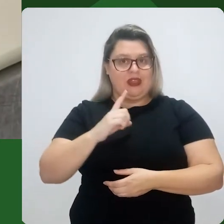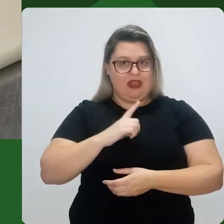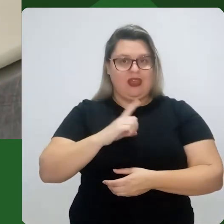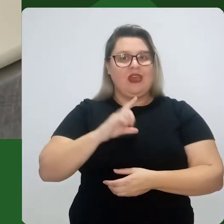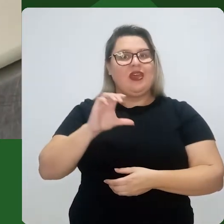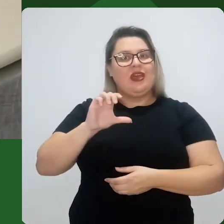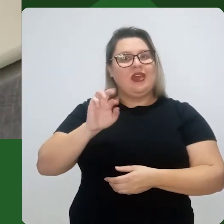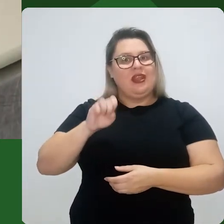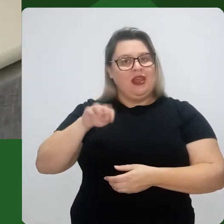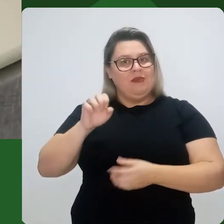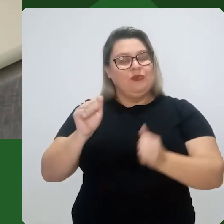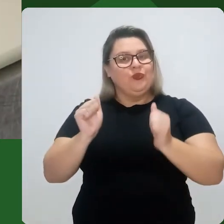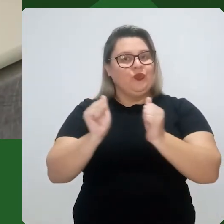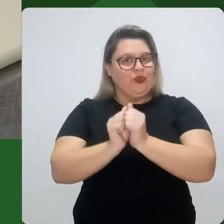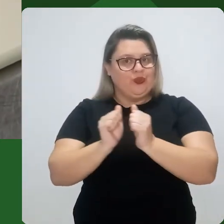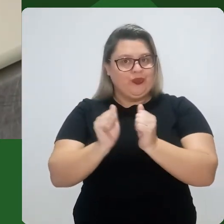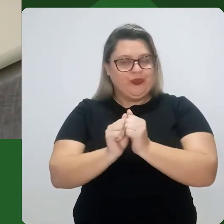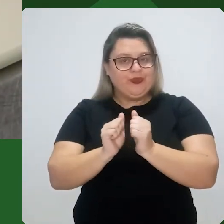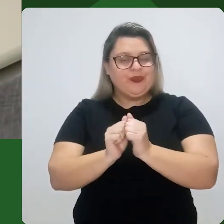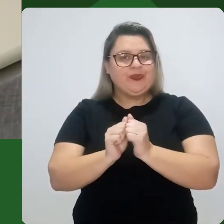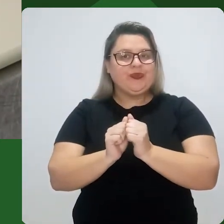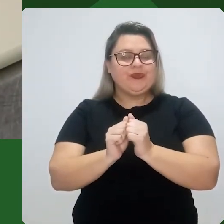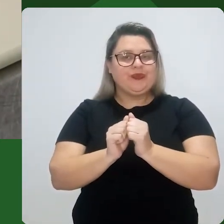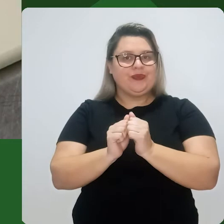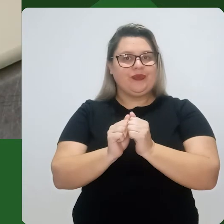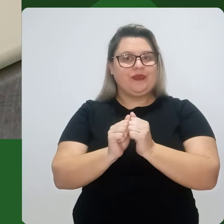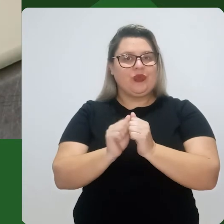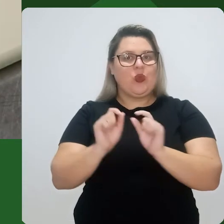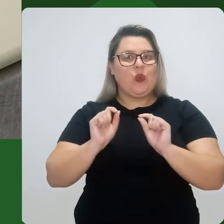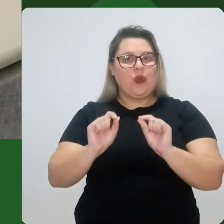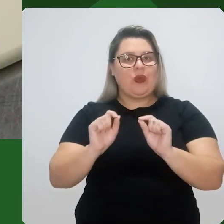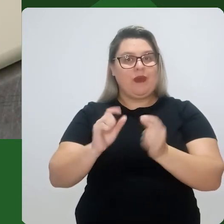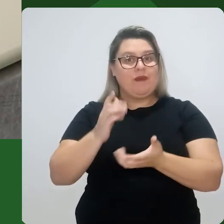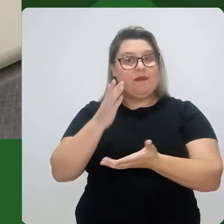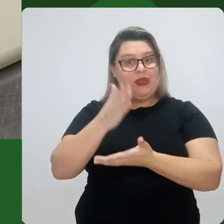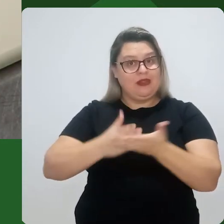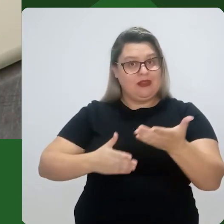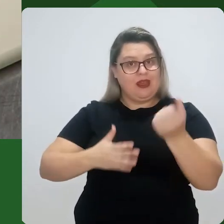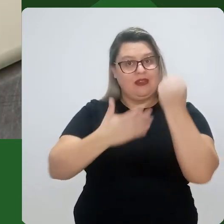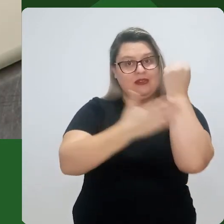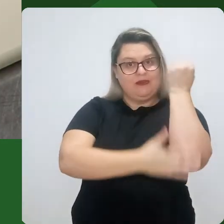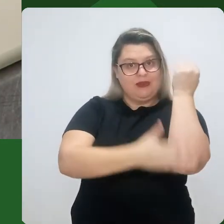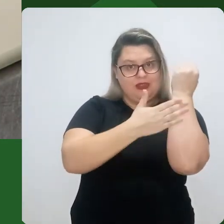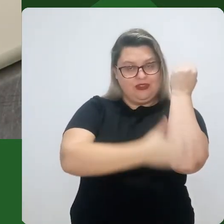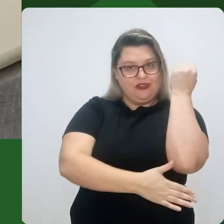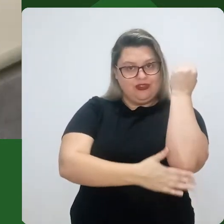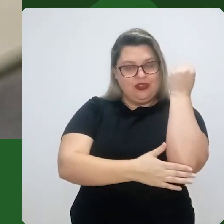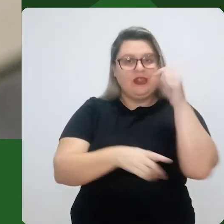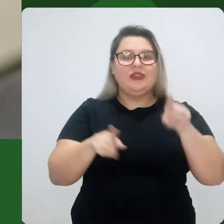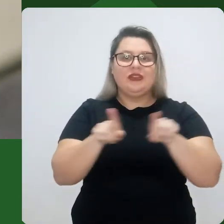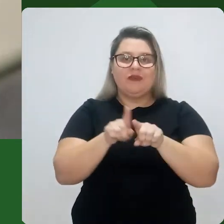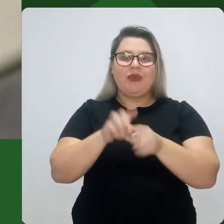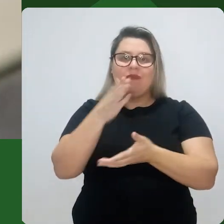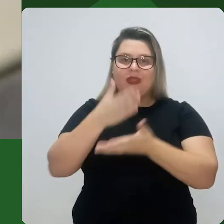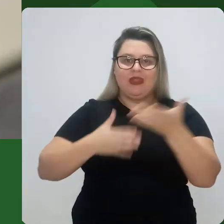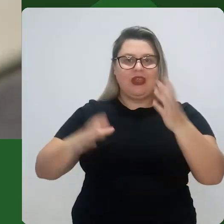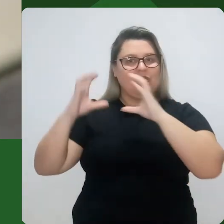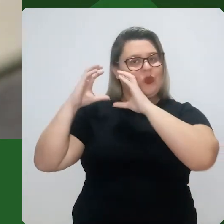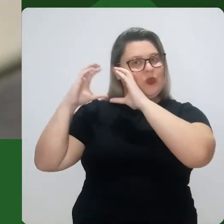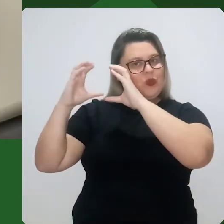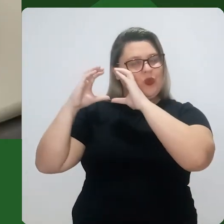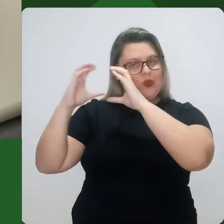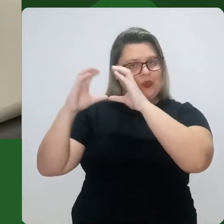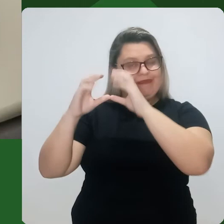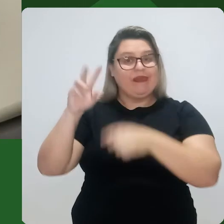temos o creme juntamente com metade do abacaxi e do